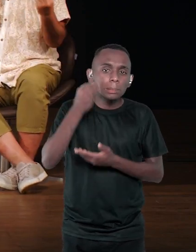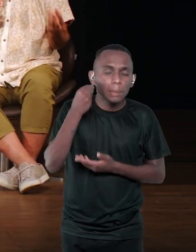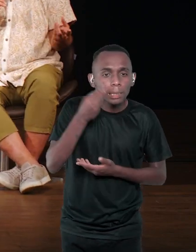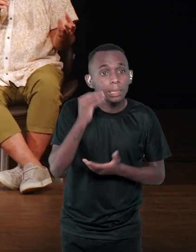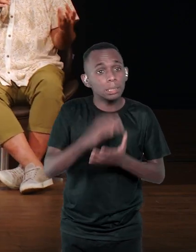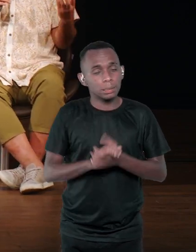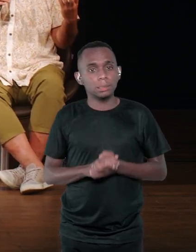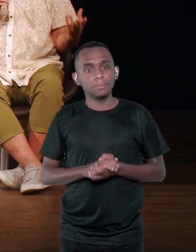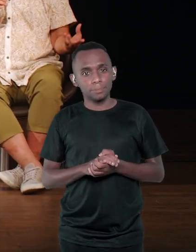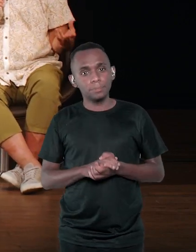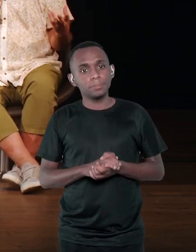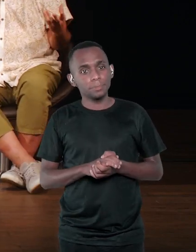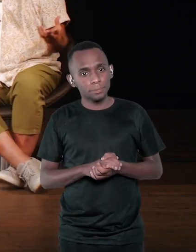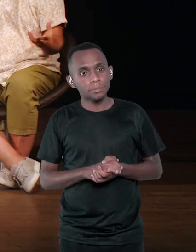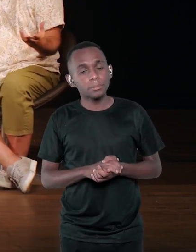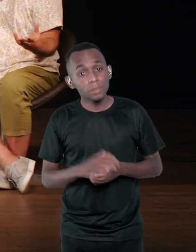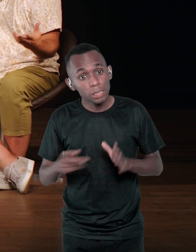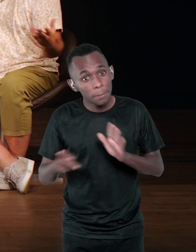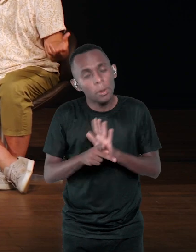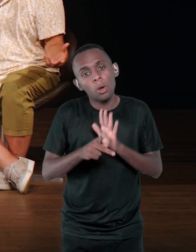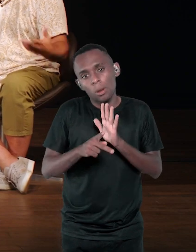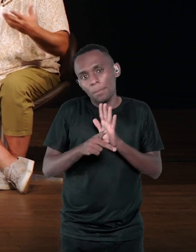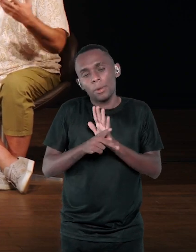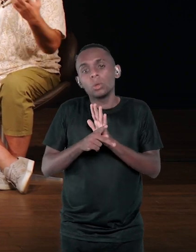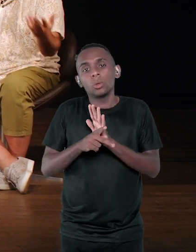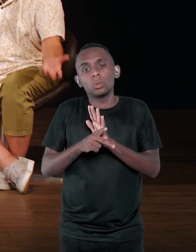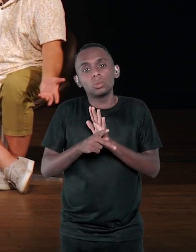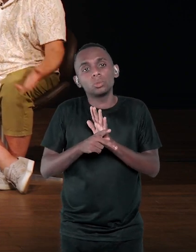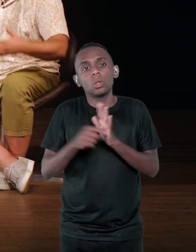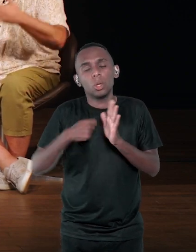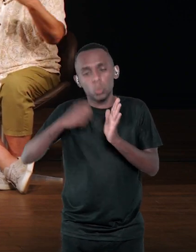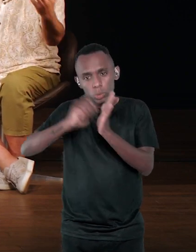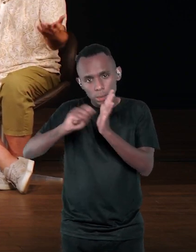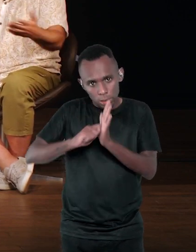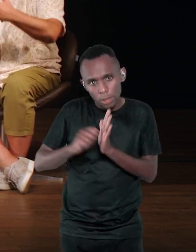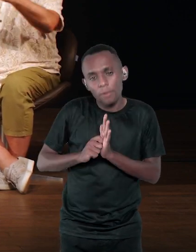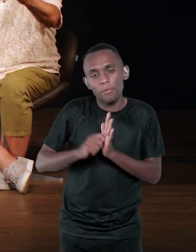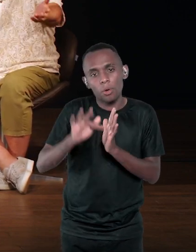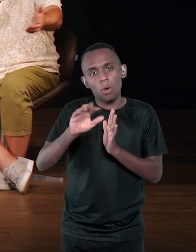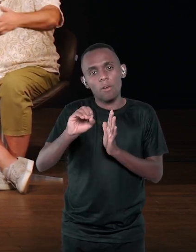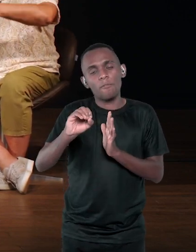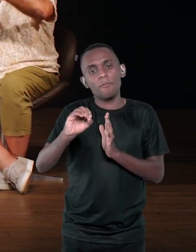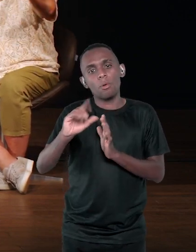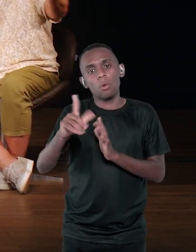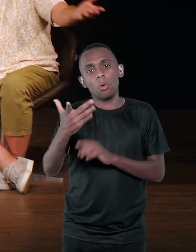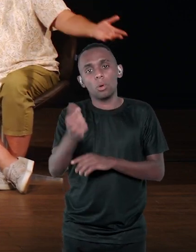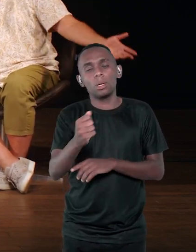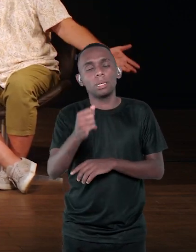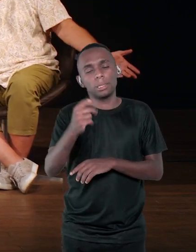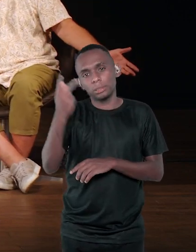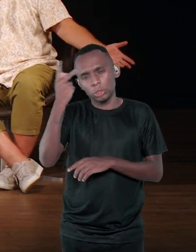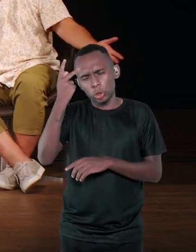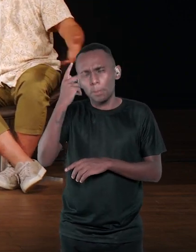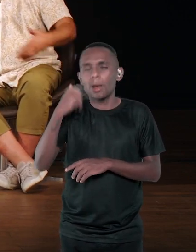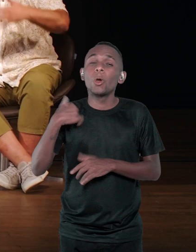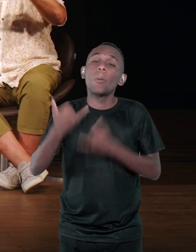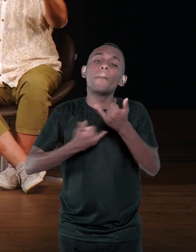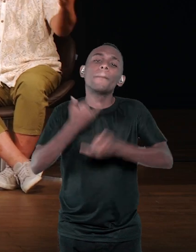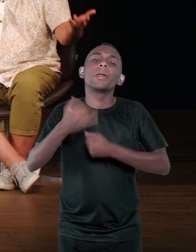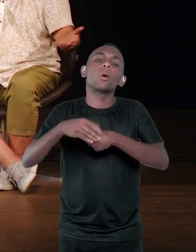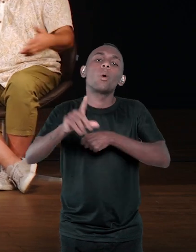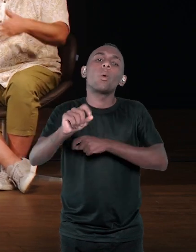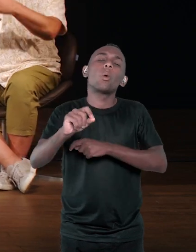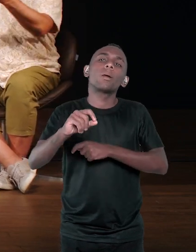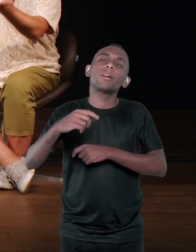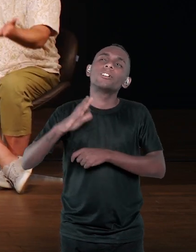seja uma coluna da Folha de São Paulo. Eu participo, eu sou colunista da Folha, eu brinco que eu tenho há 35 anos, e meus